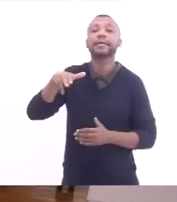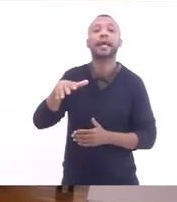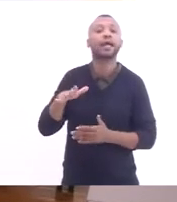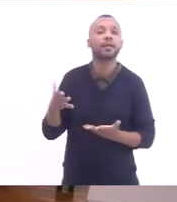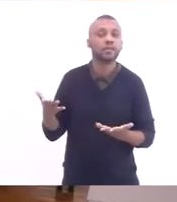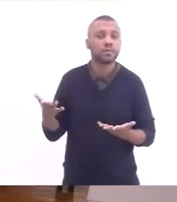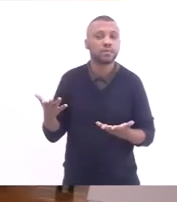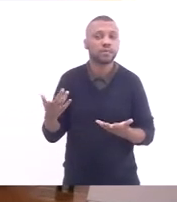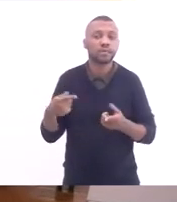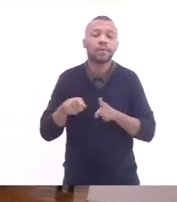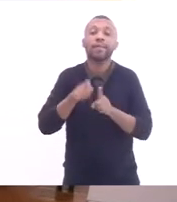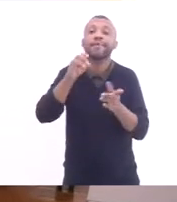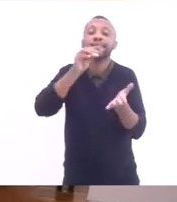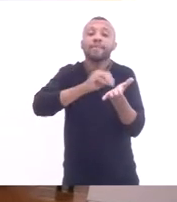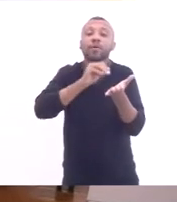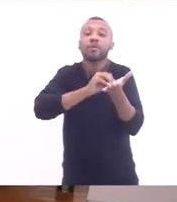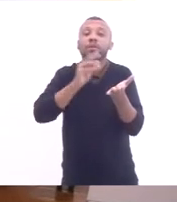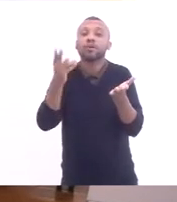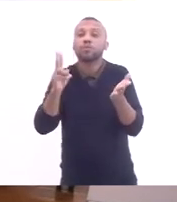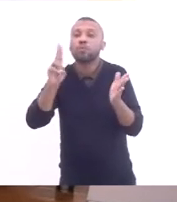E nem também ali a...